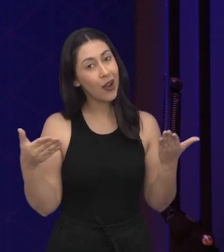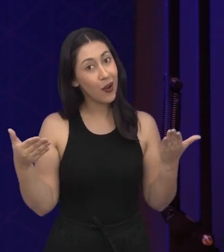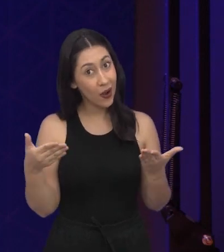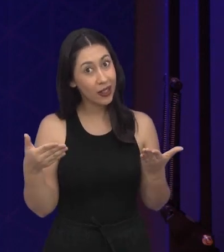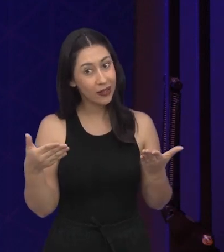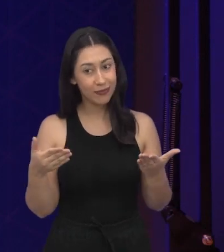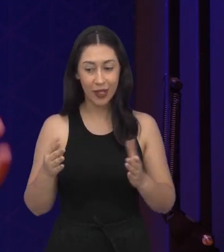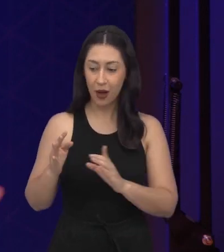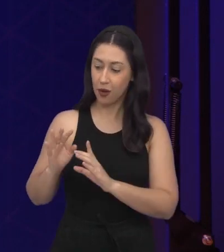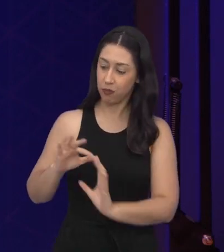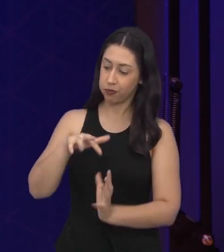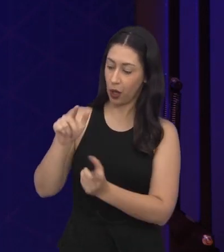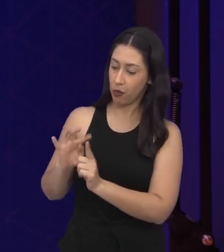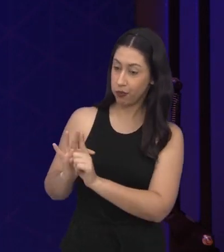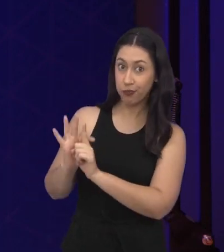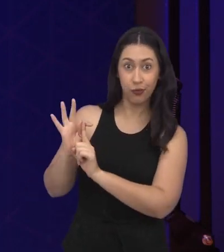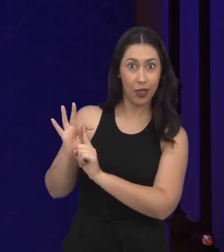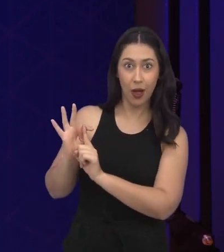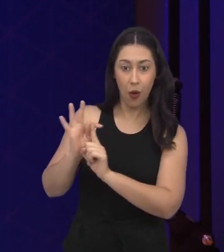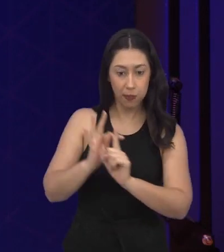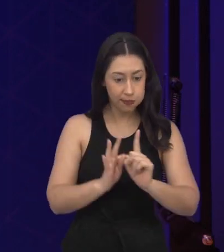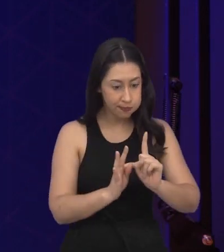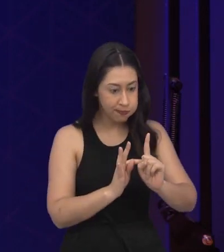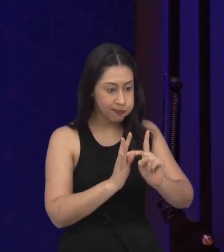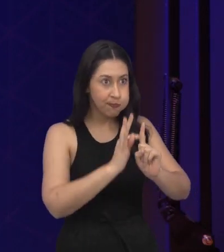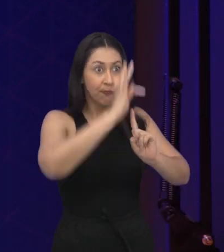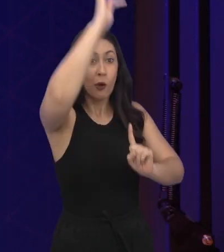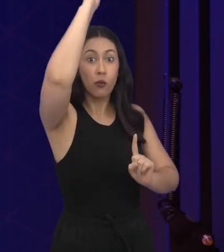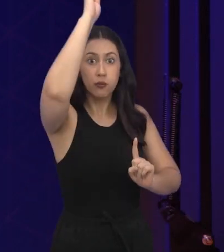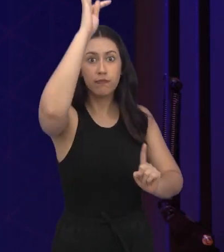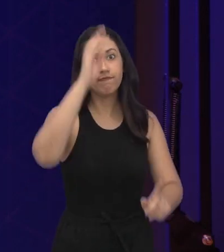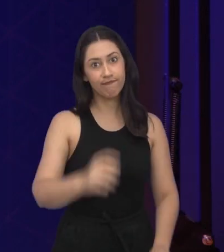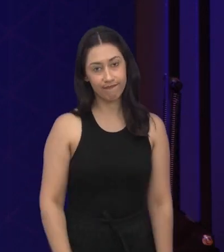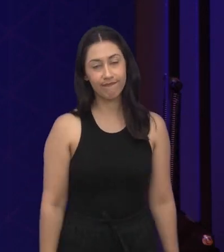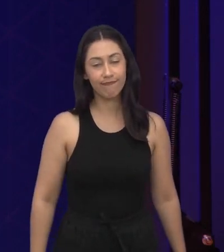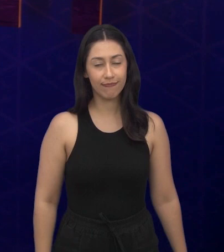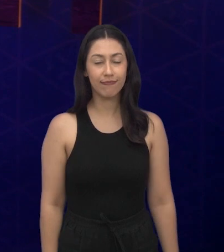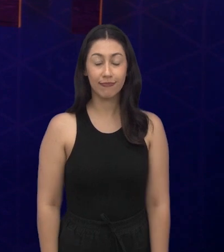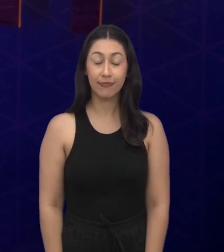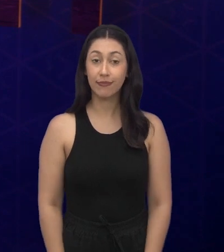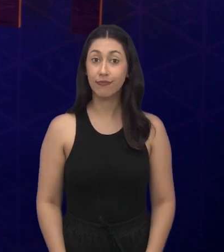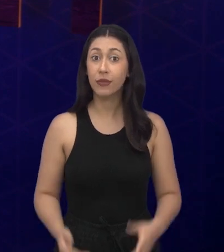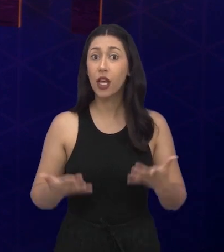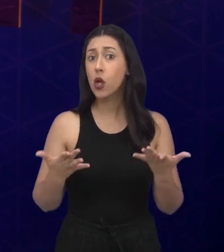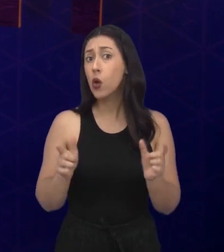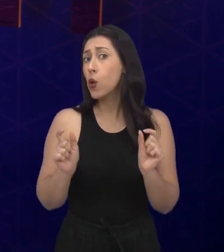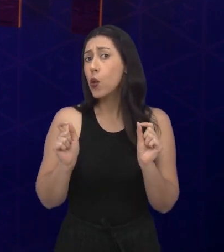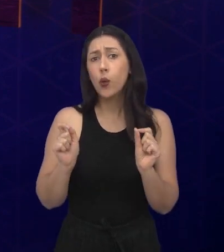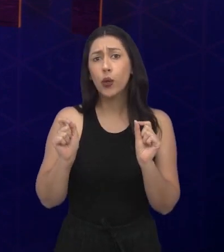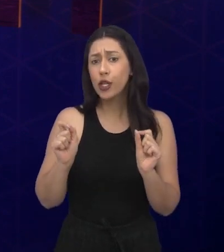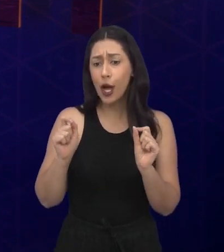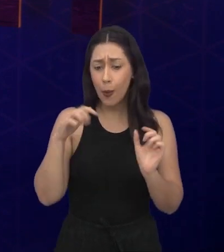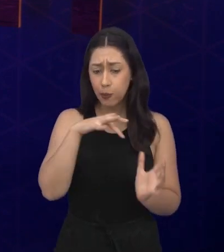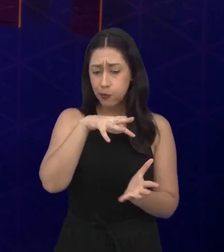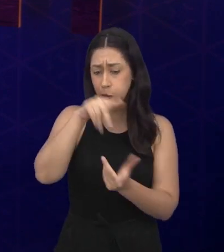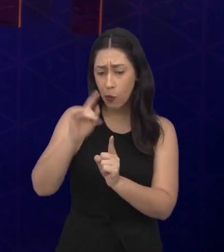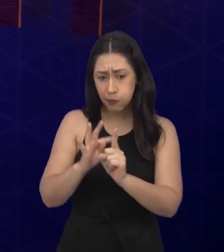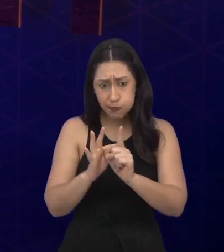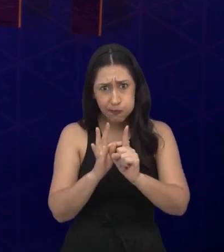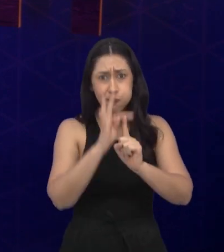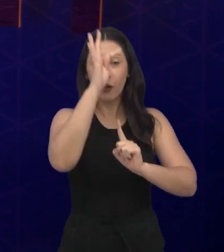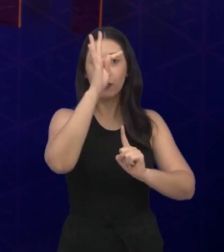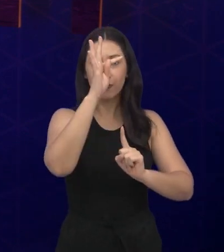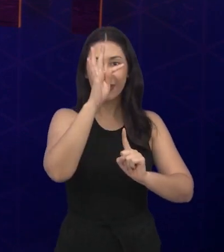nós deixamos o aquecimento global e passamos oficialmente para a ebulição global. E a ebulição global nada mais é do que